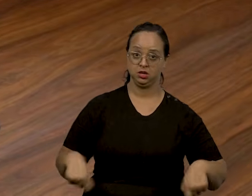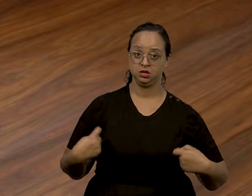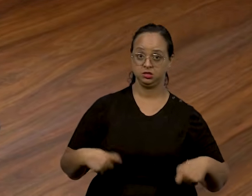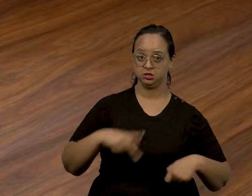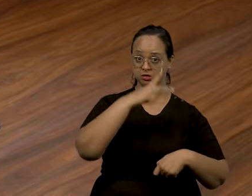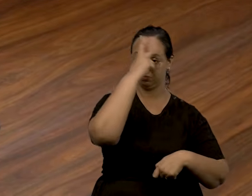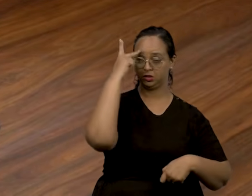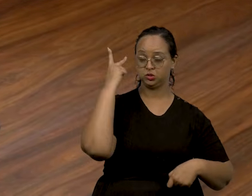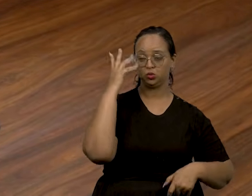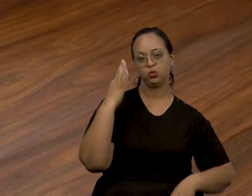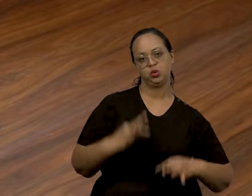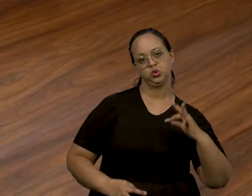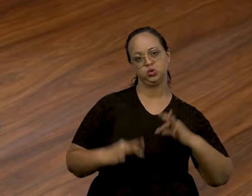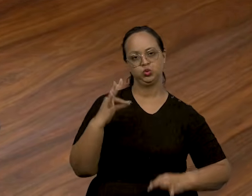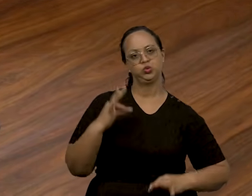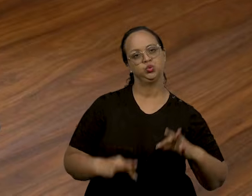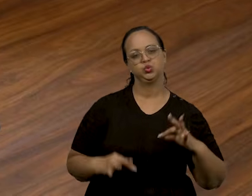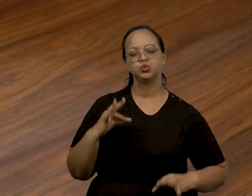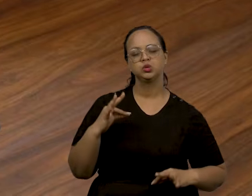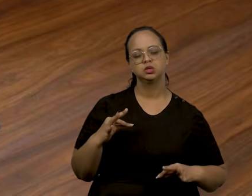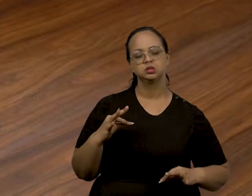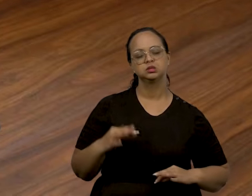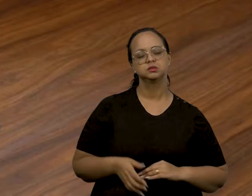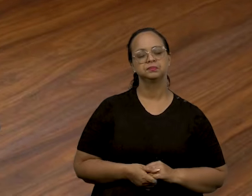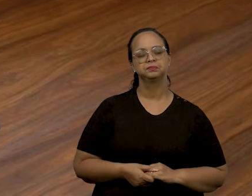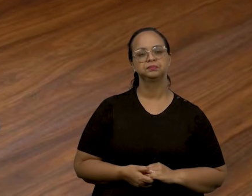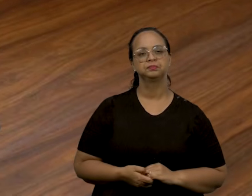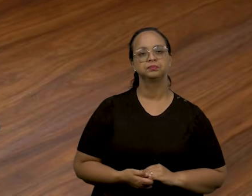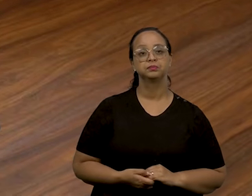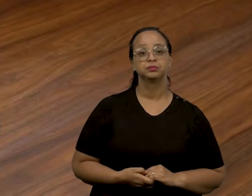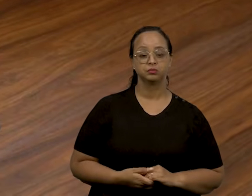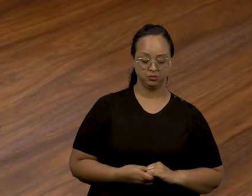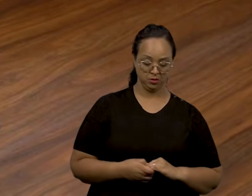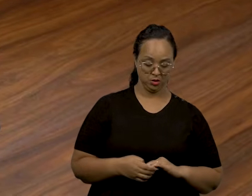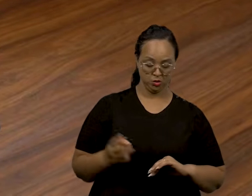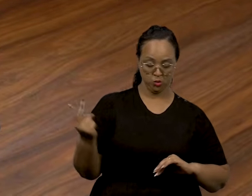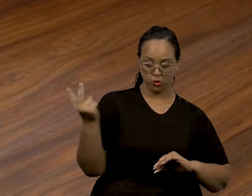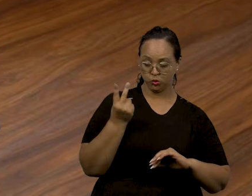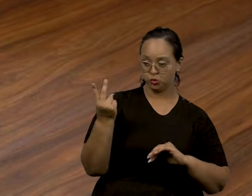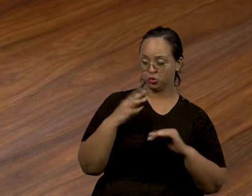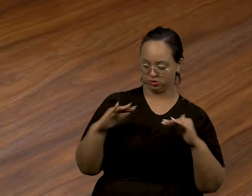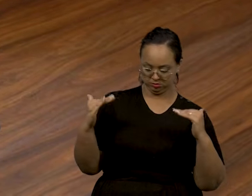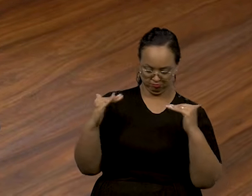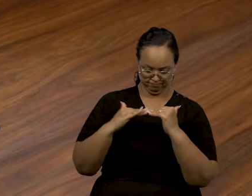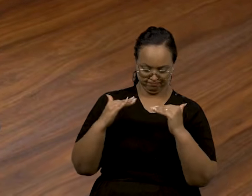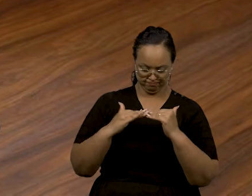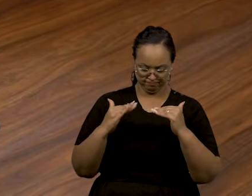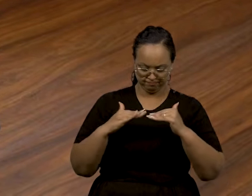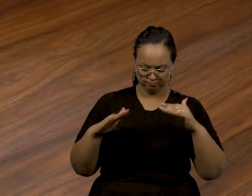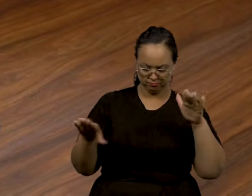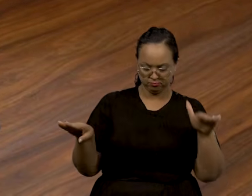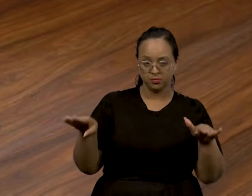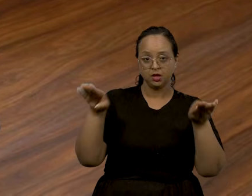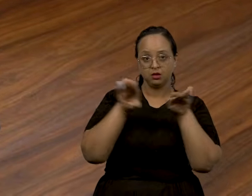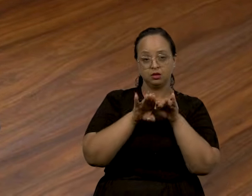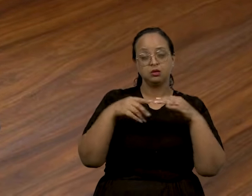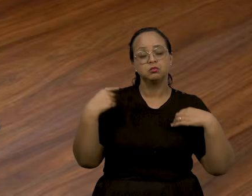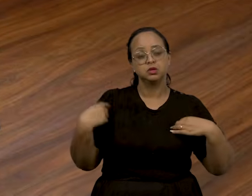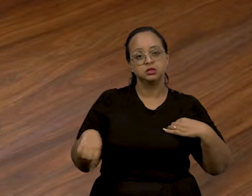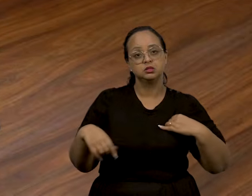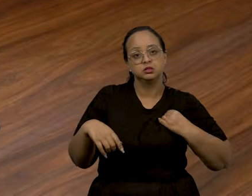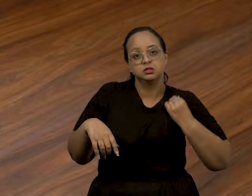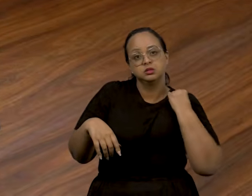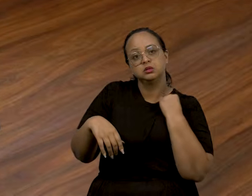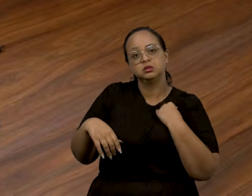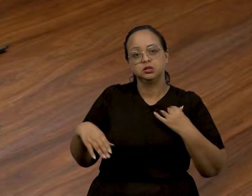para o bem comum. Isso a gente falando nos dias atuais, né? Quando a gente olha aí para a palavra, a gente entende que esse